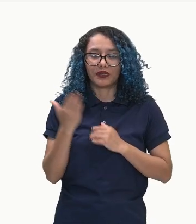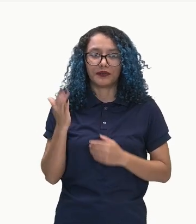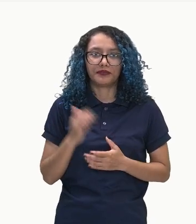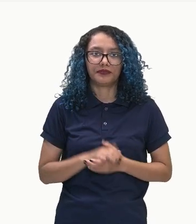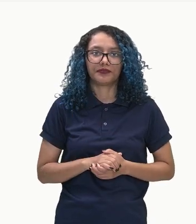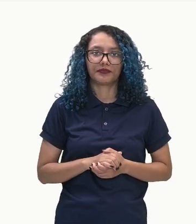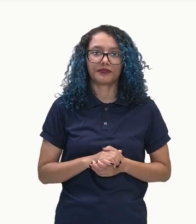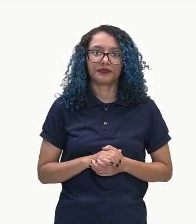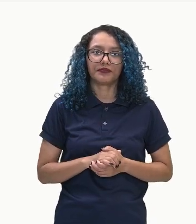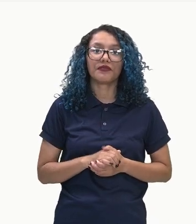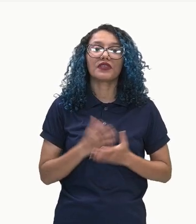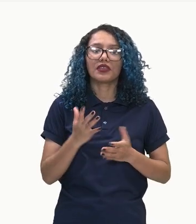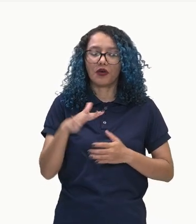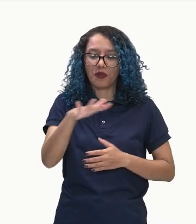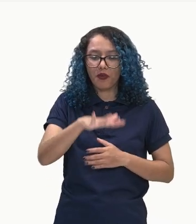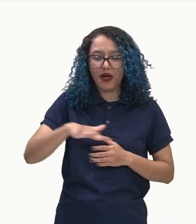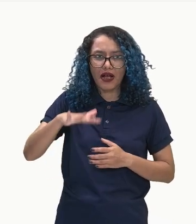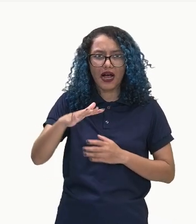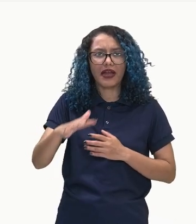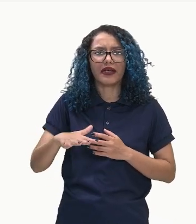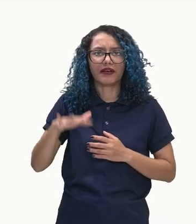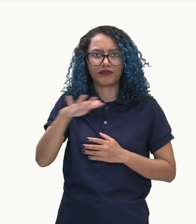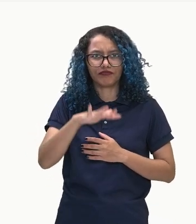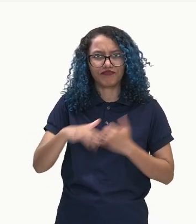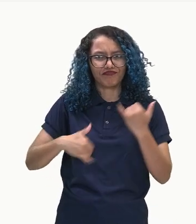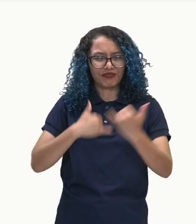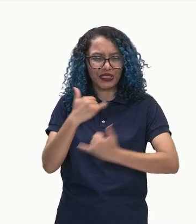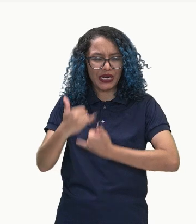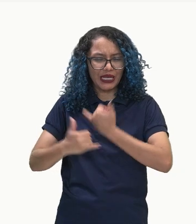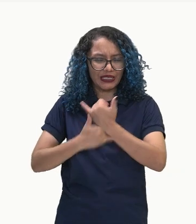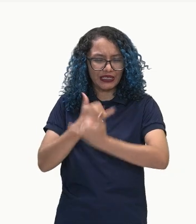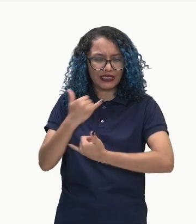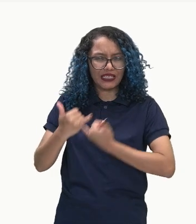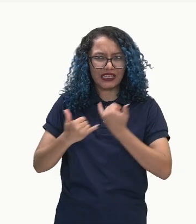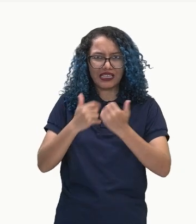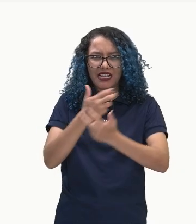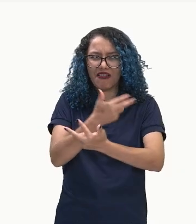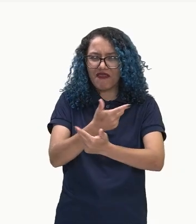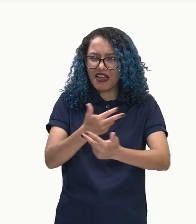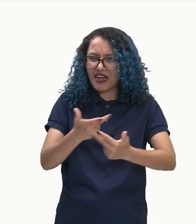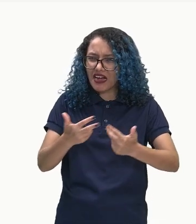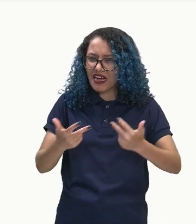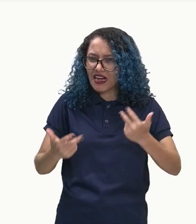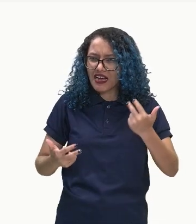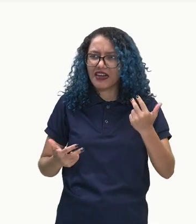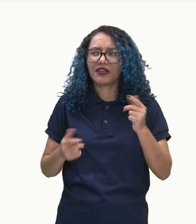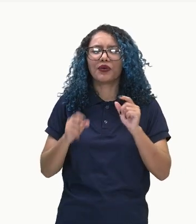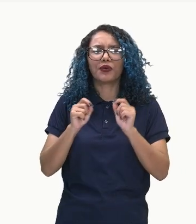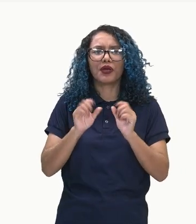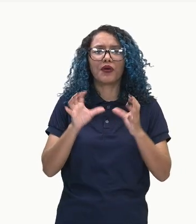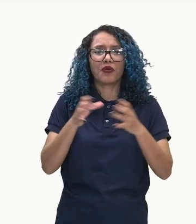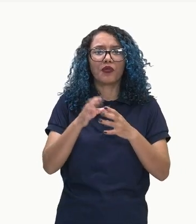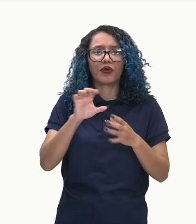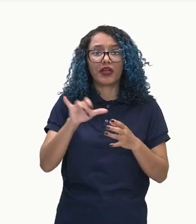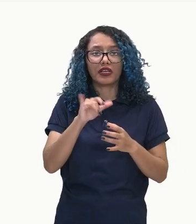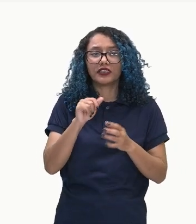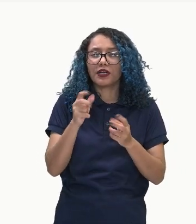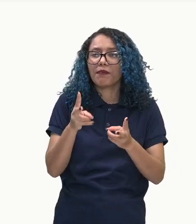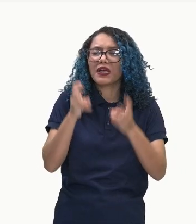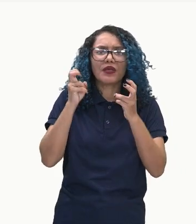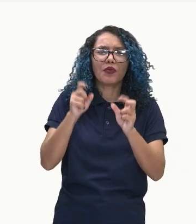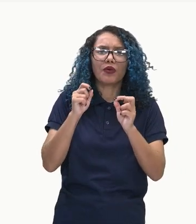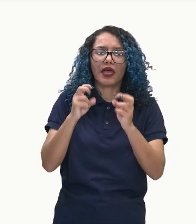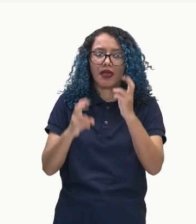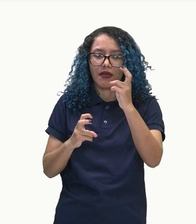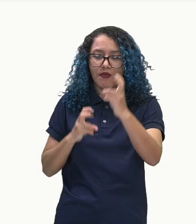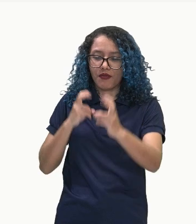Um parque de diversão, ou melhor, em um parque de diversões, os alunos da EJA observaram uma roda gigante em